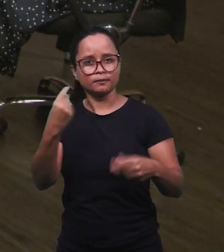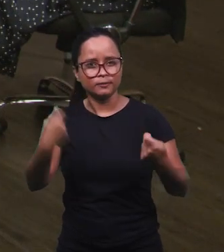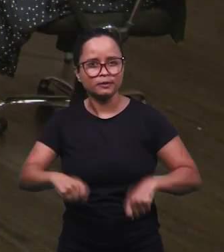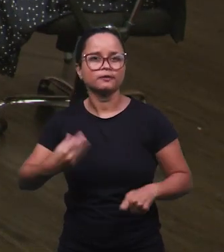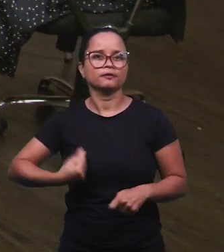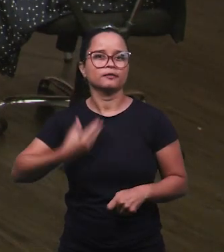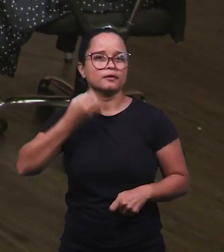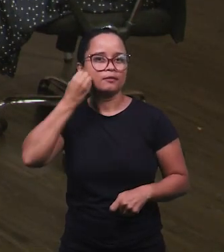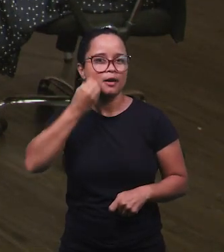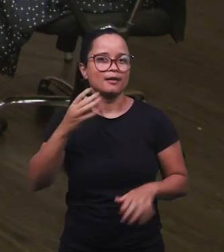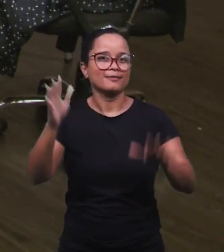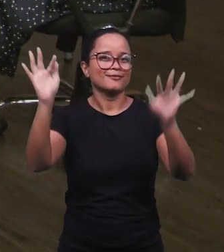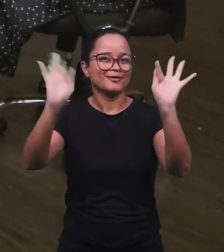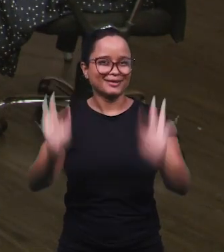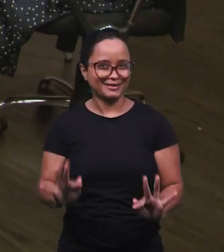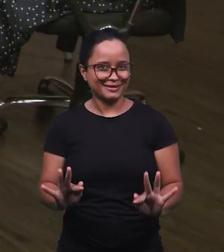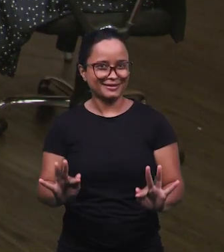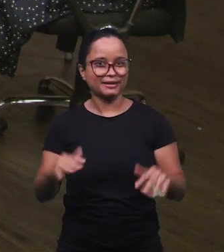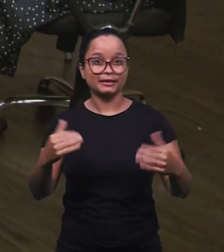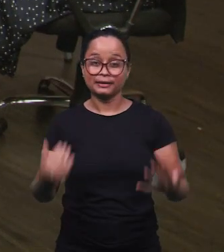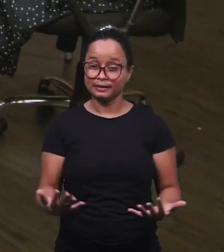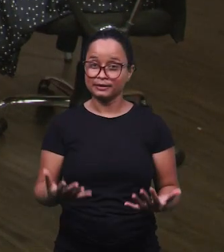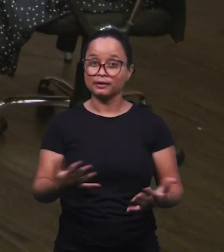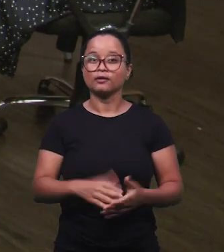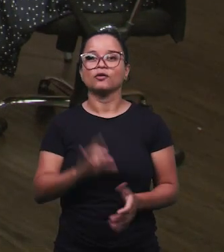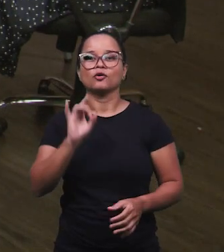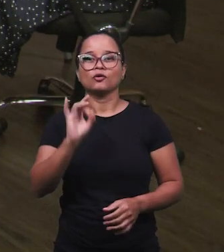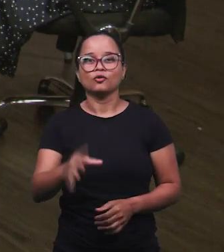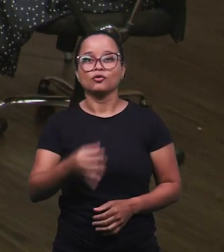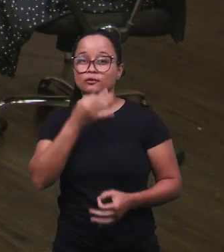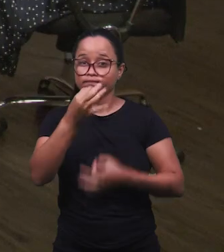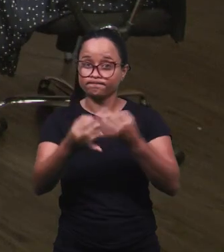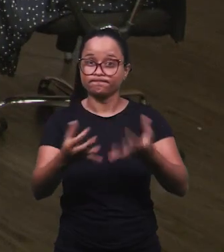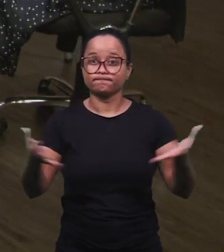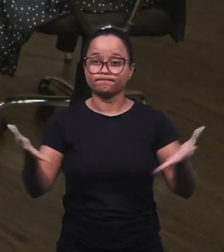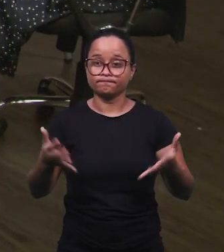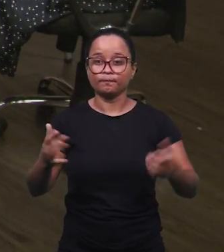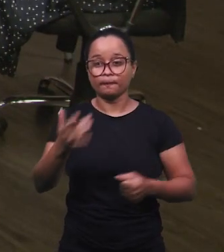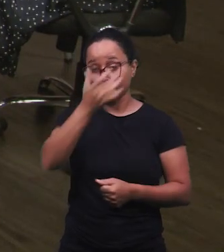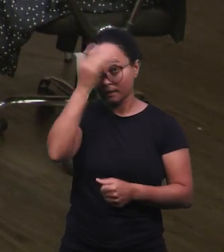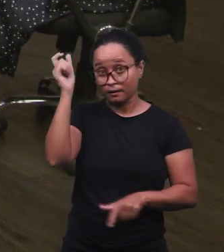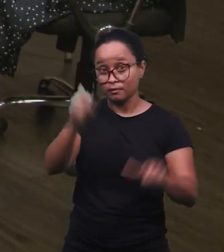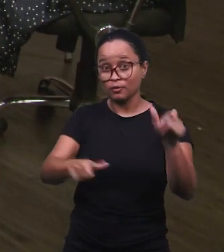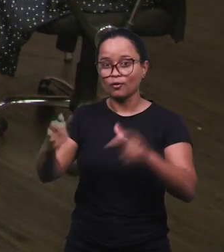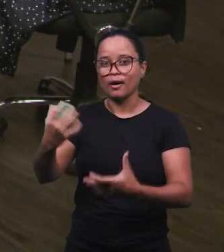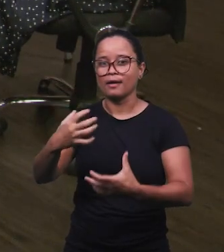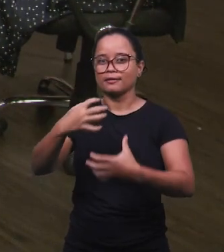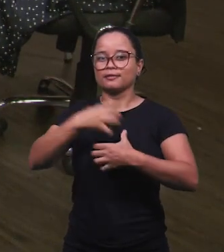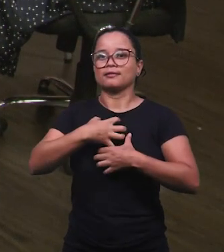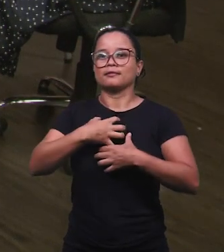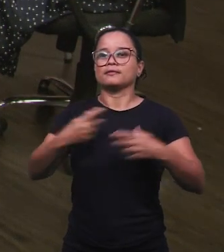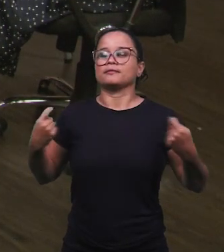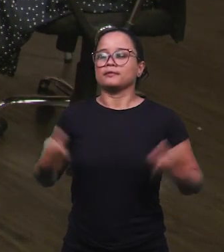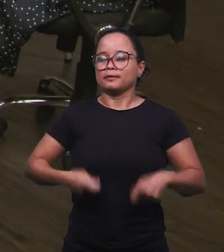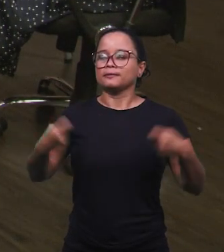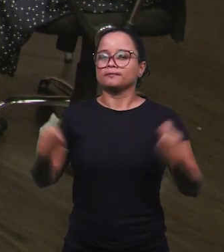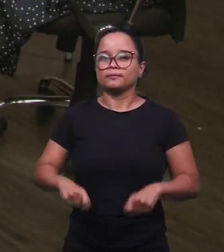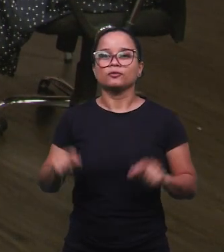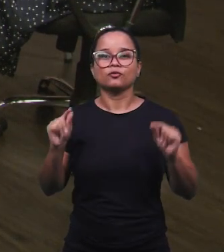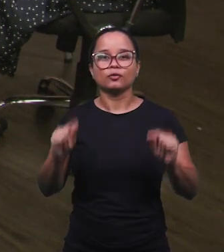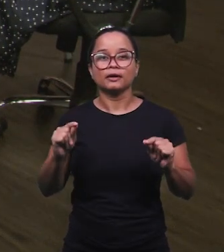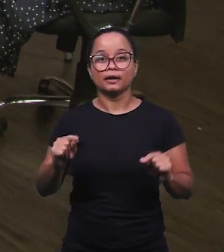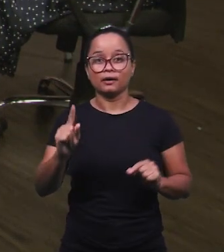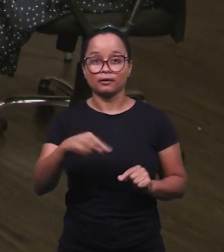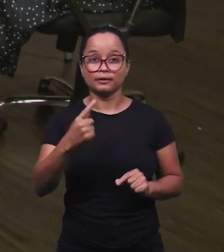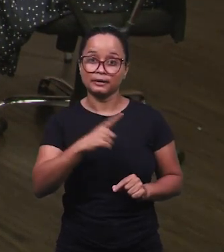Amém? E só para tecer um comentário, o que as pessoas sentem falta é exatamente o que a gente tem